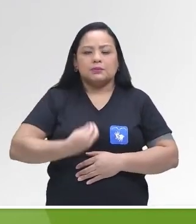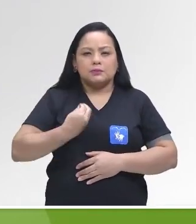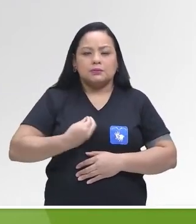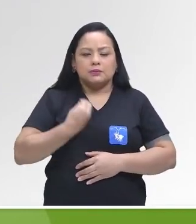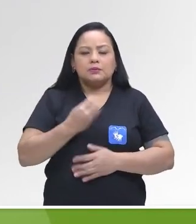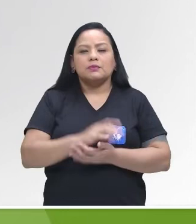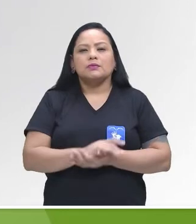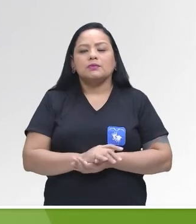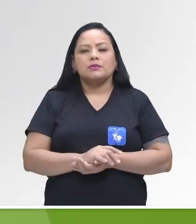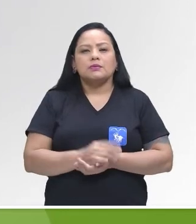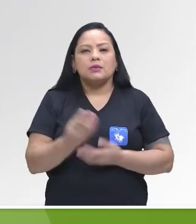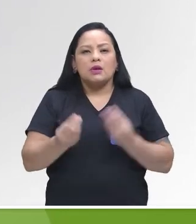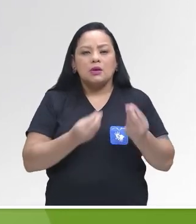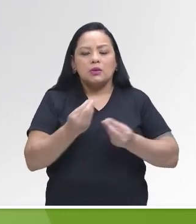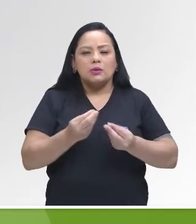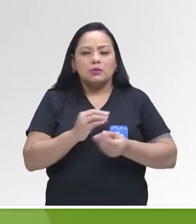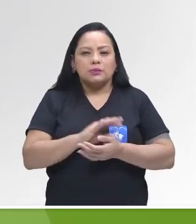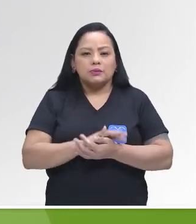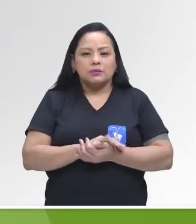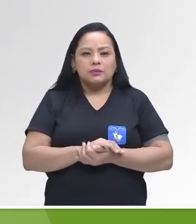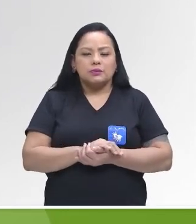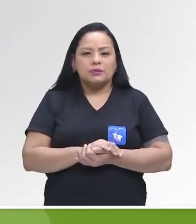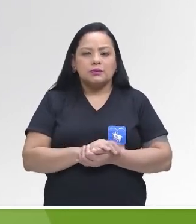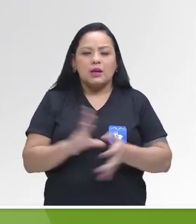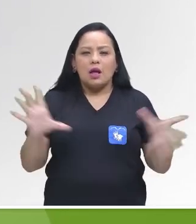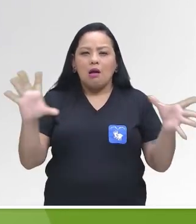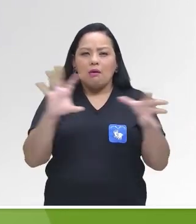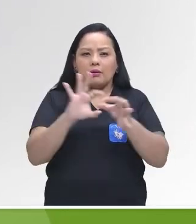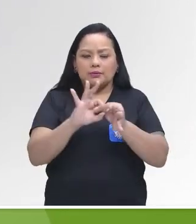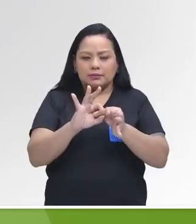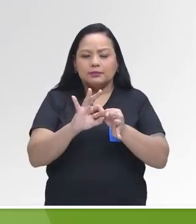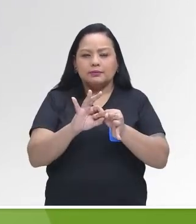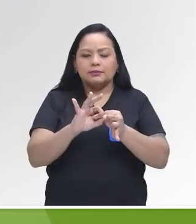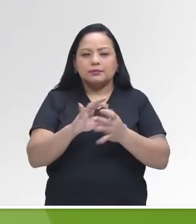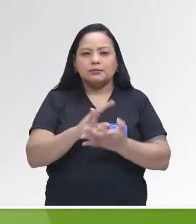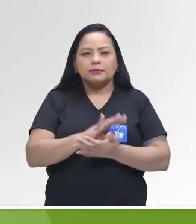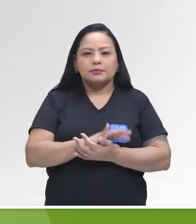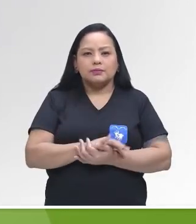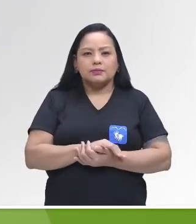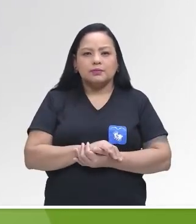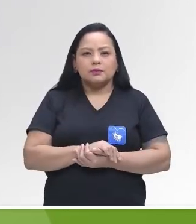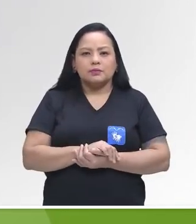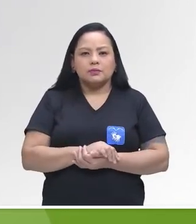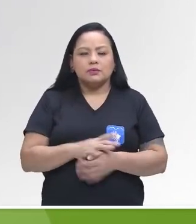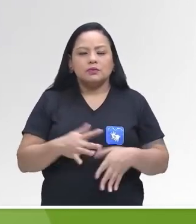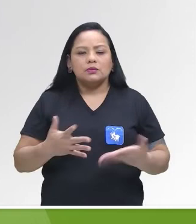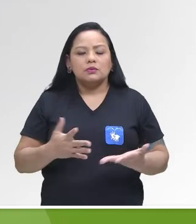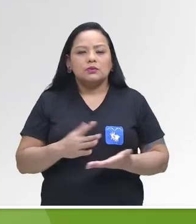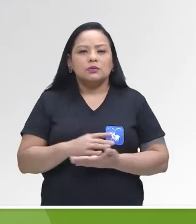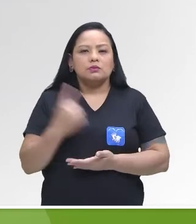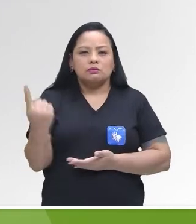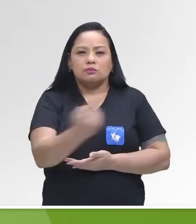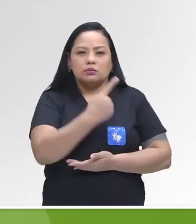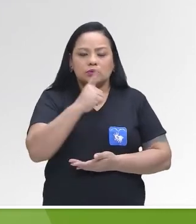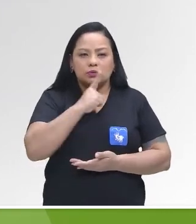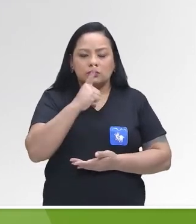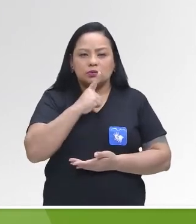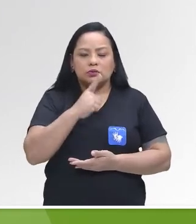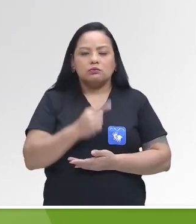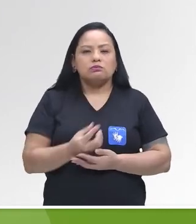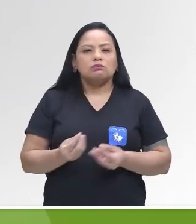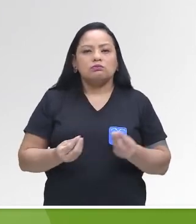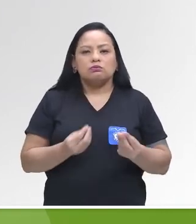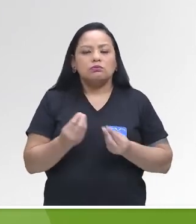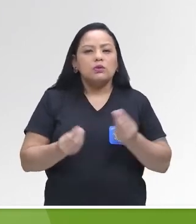cordados, elas estão intimamente ligadas, tá ok? Então, a gente tem aí um pouco